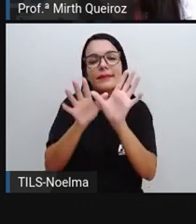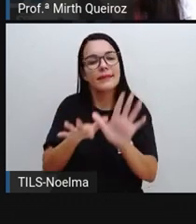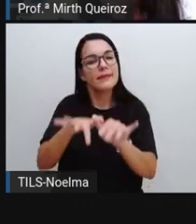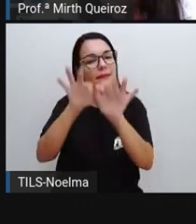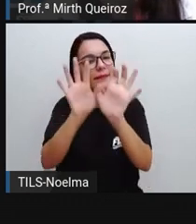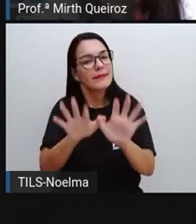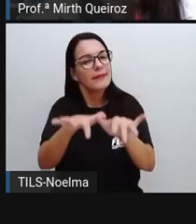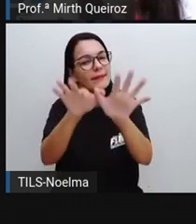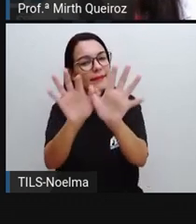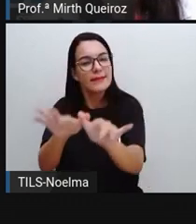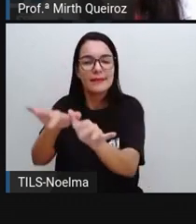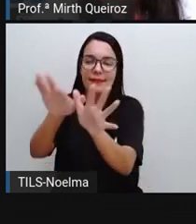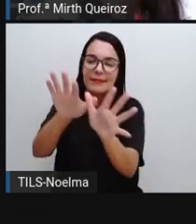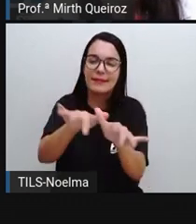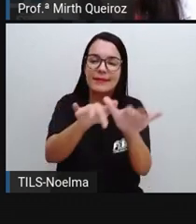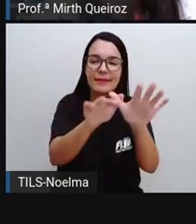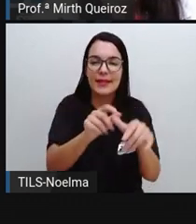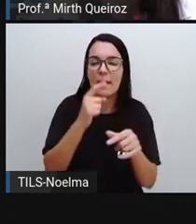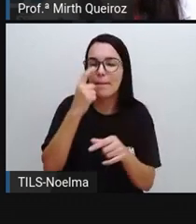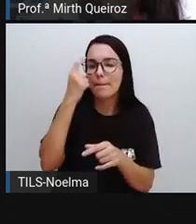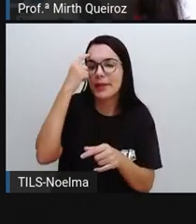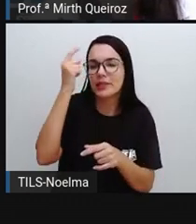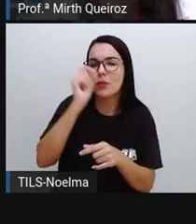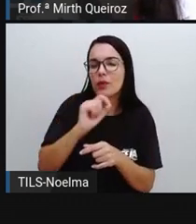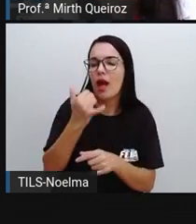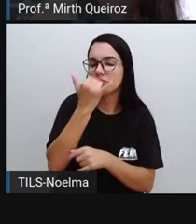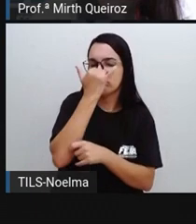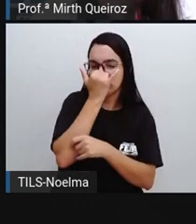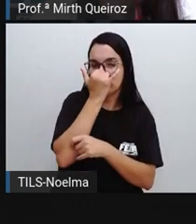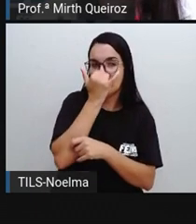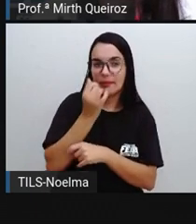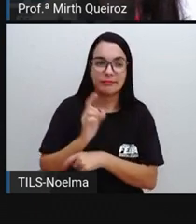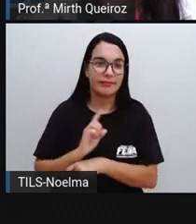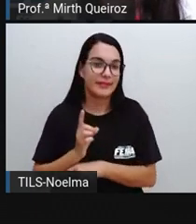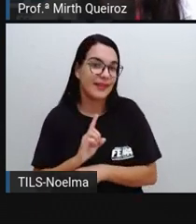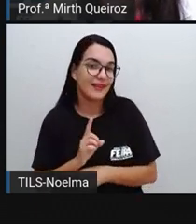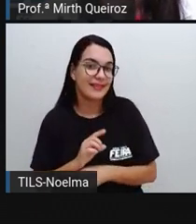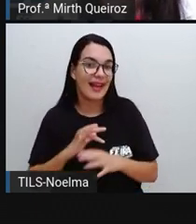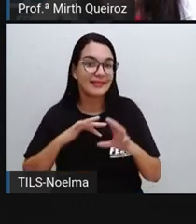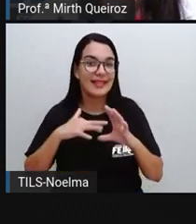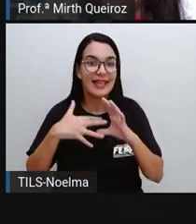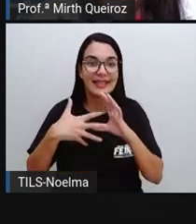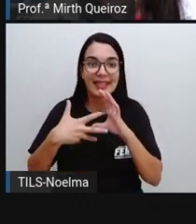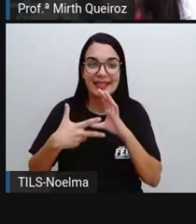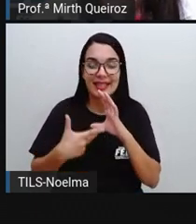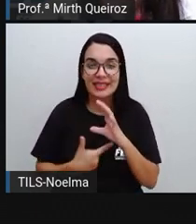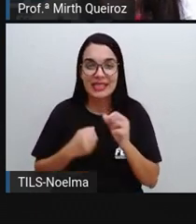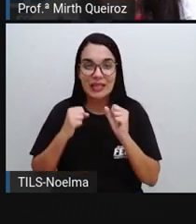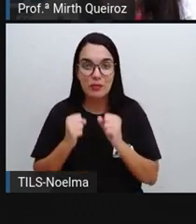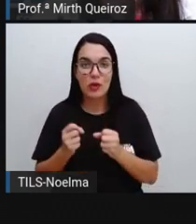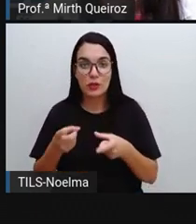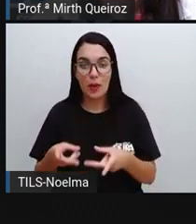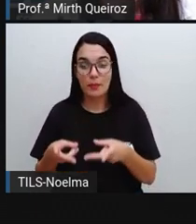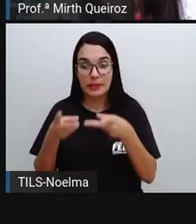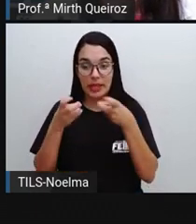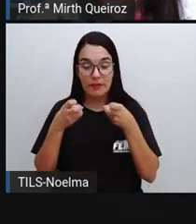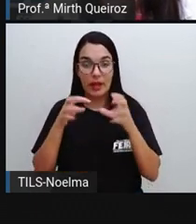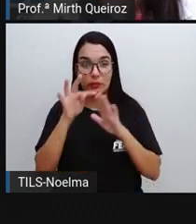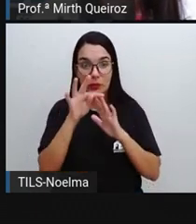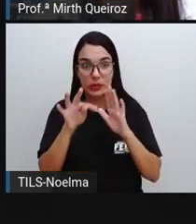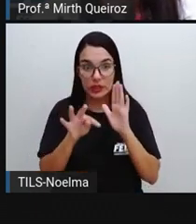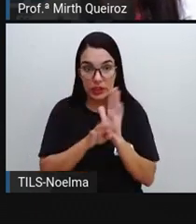as mariposas, que são vistas como algo que dá azar, não é? Que característica você pode observar aí no texto,